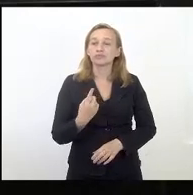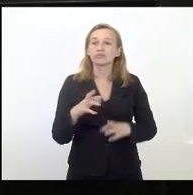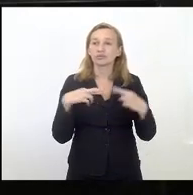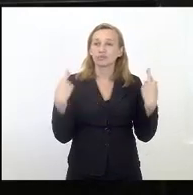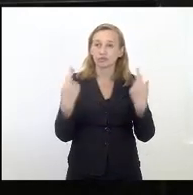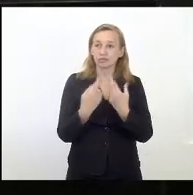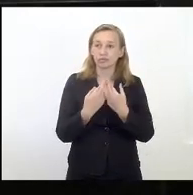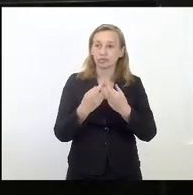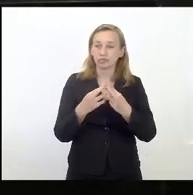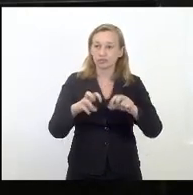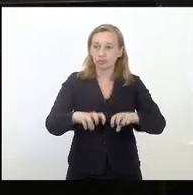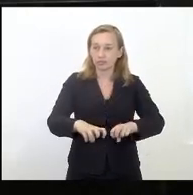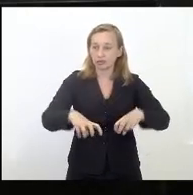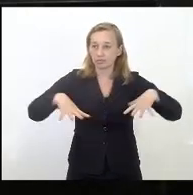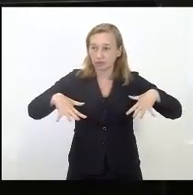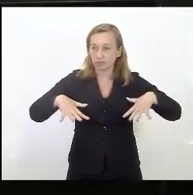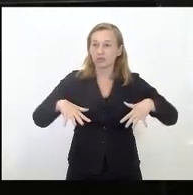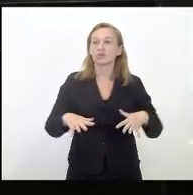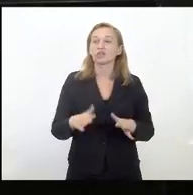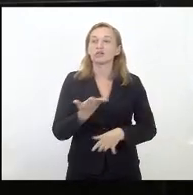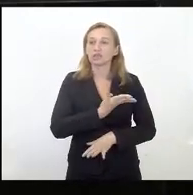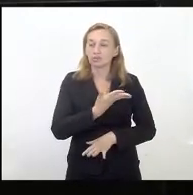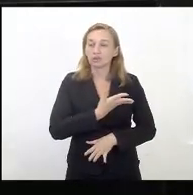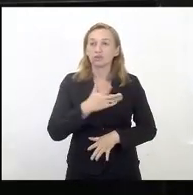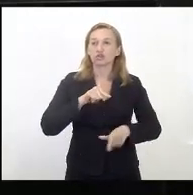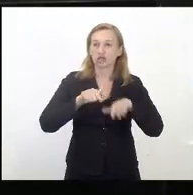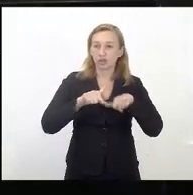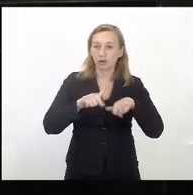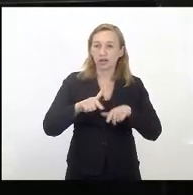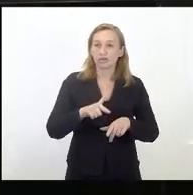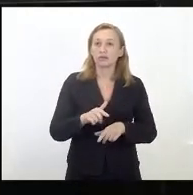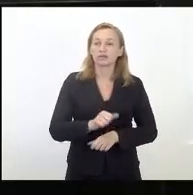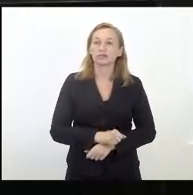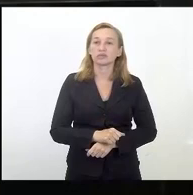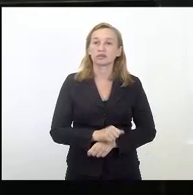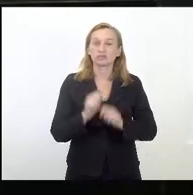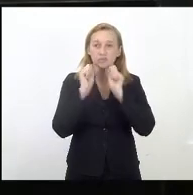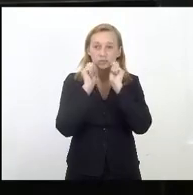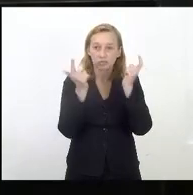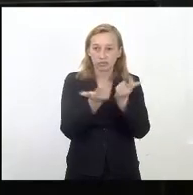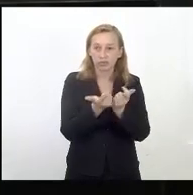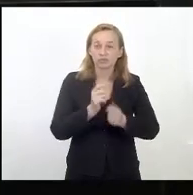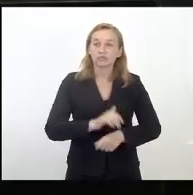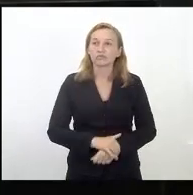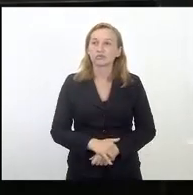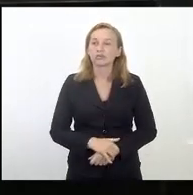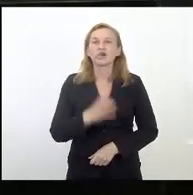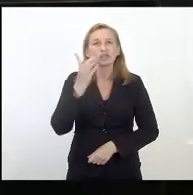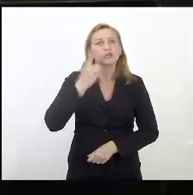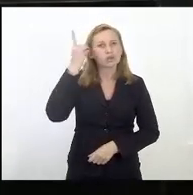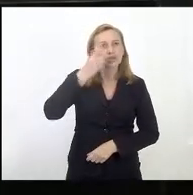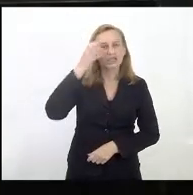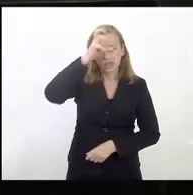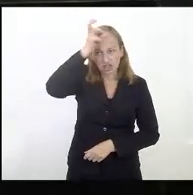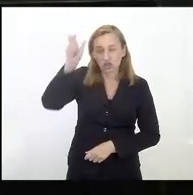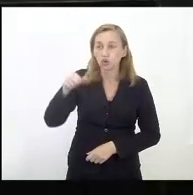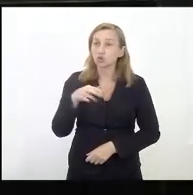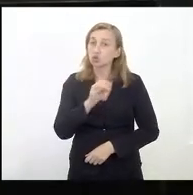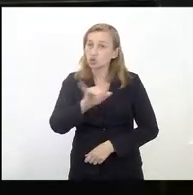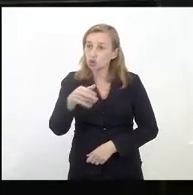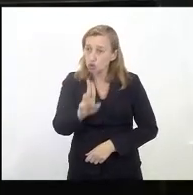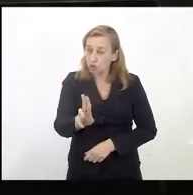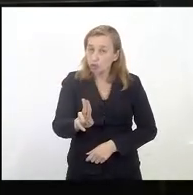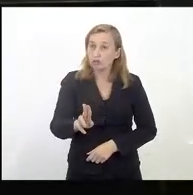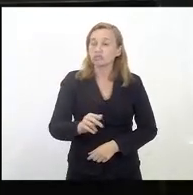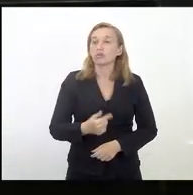plenárias e os colegas e as colegas de trabalho da Assembleia Legislativa Deputado a tia Ju eu